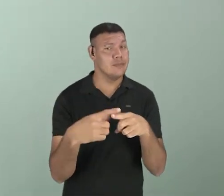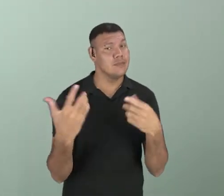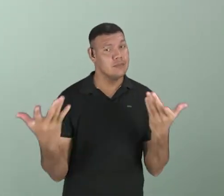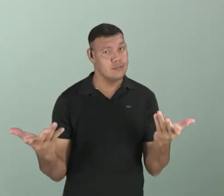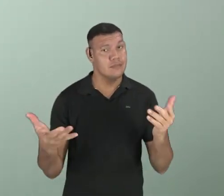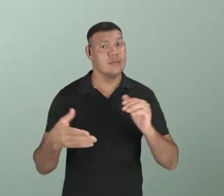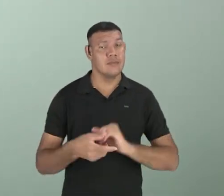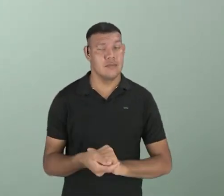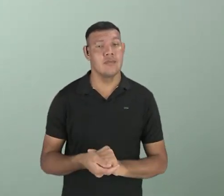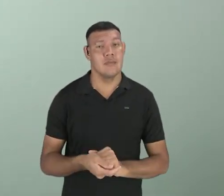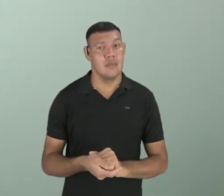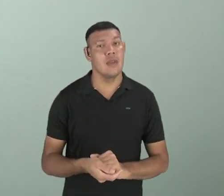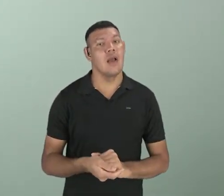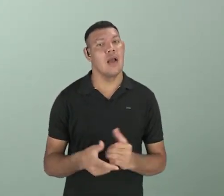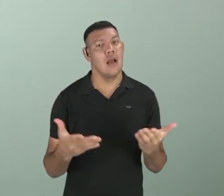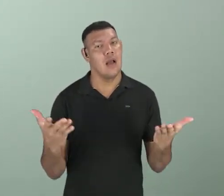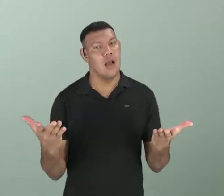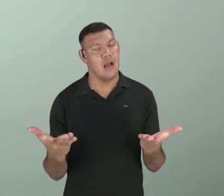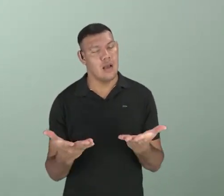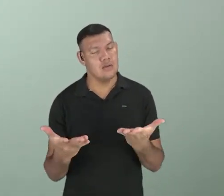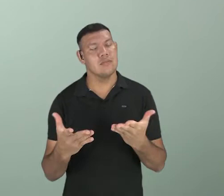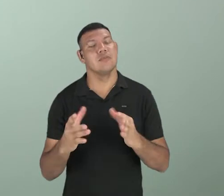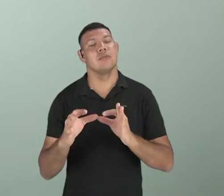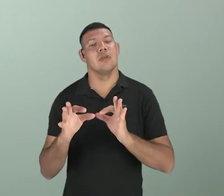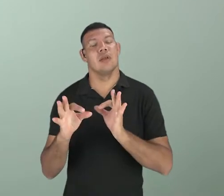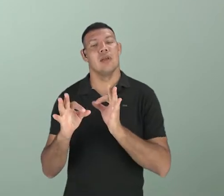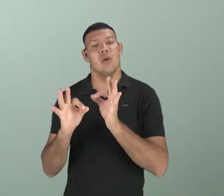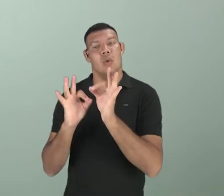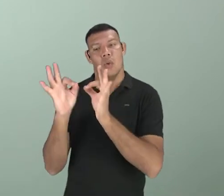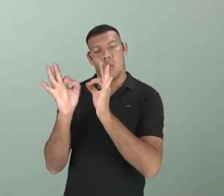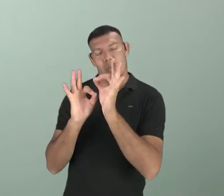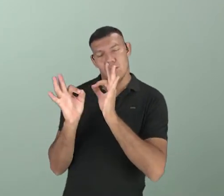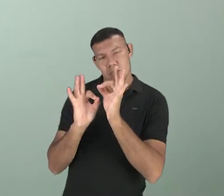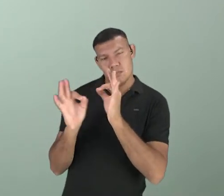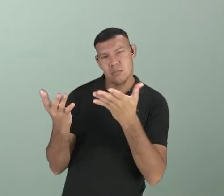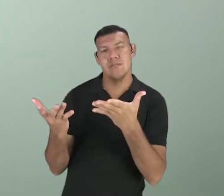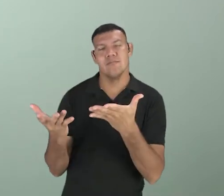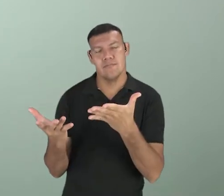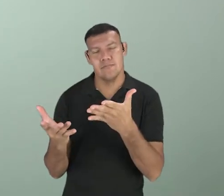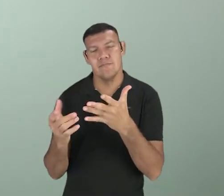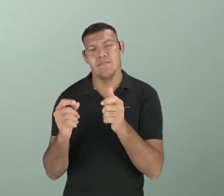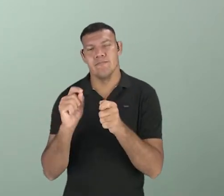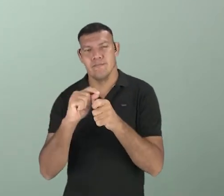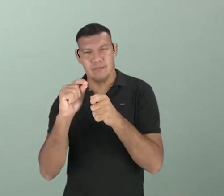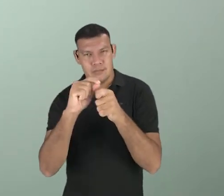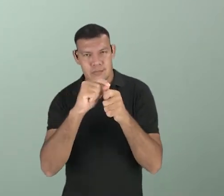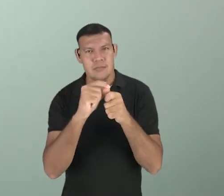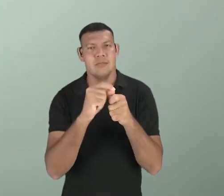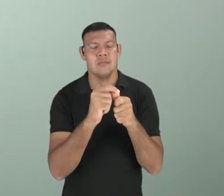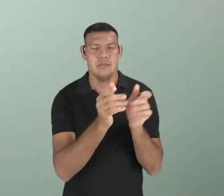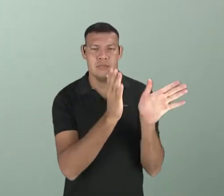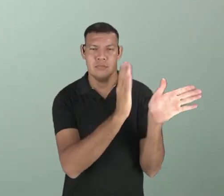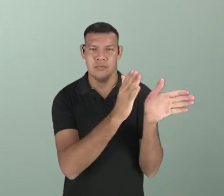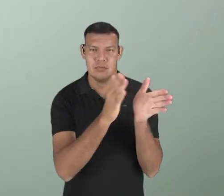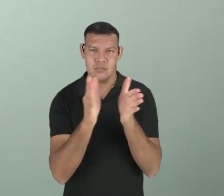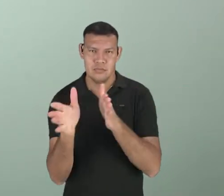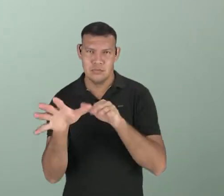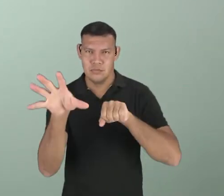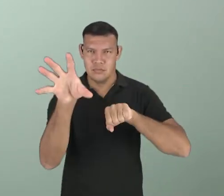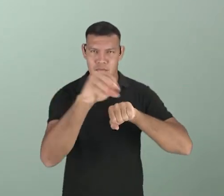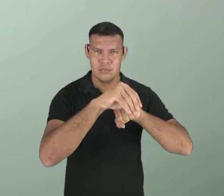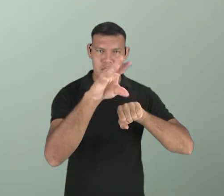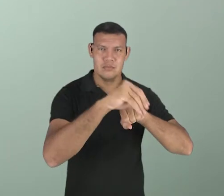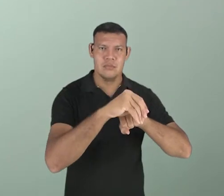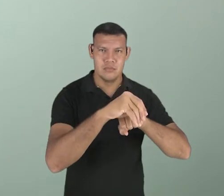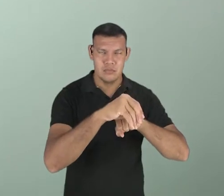certo? Para que a gente construa, né, venha construir aí nosso processo de aprendizagem